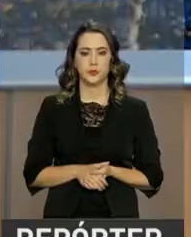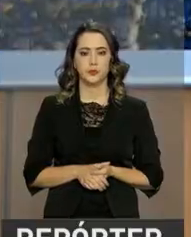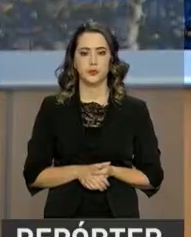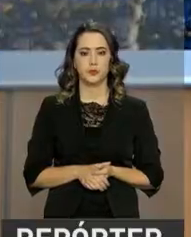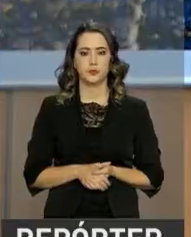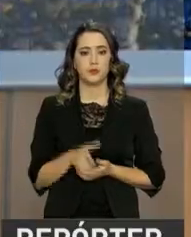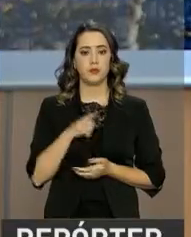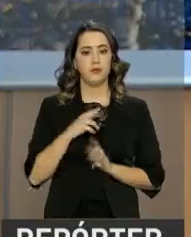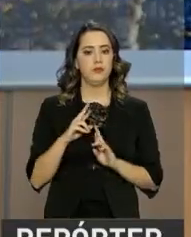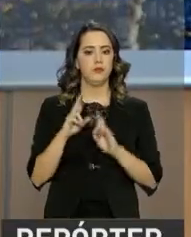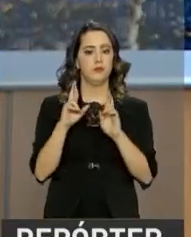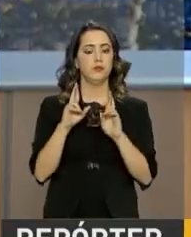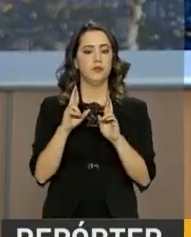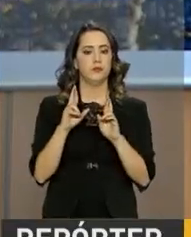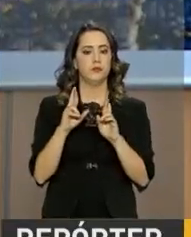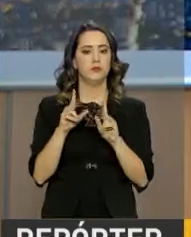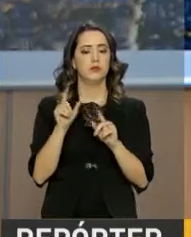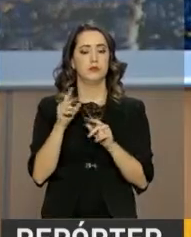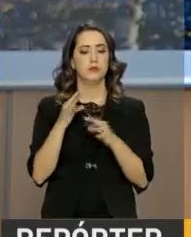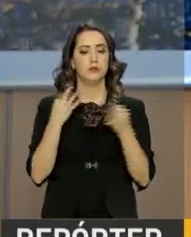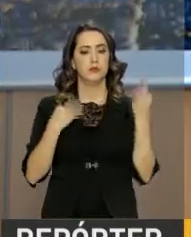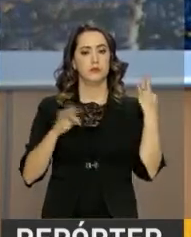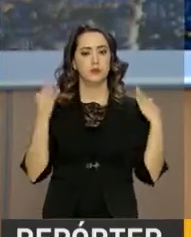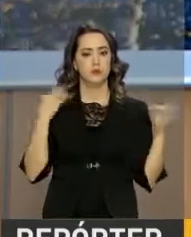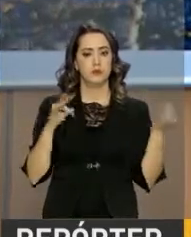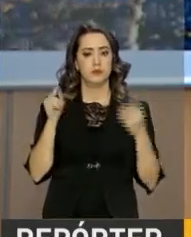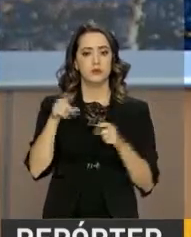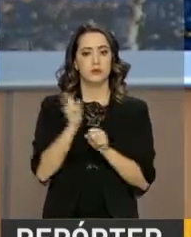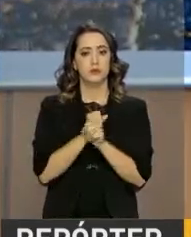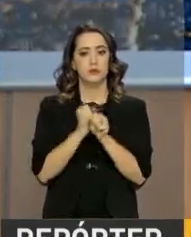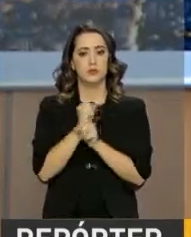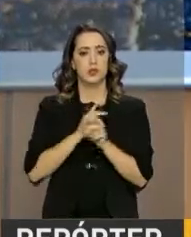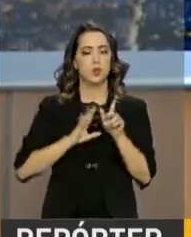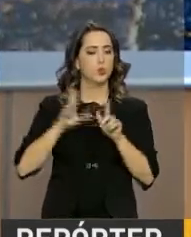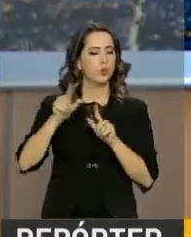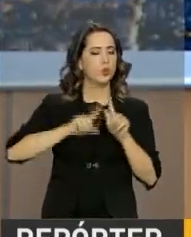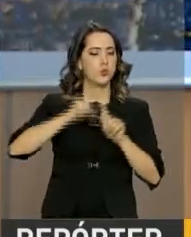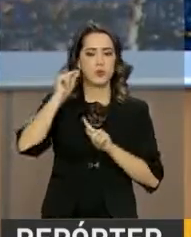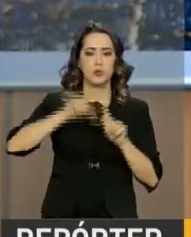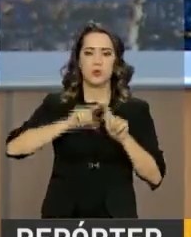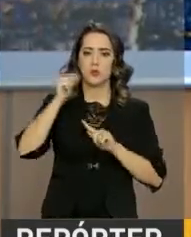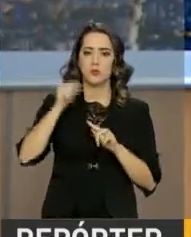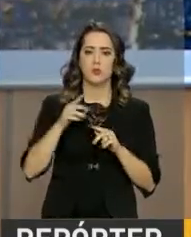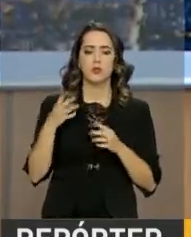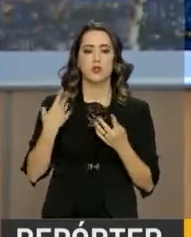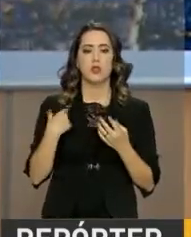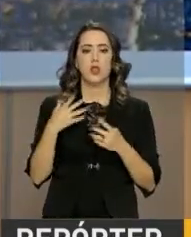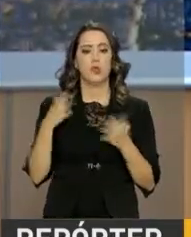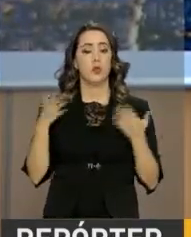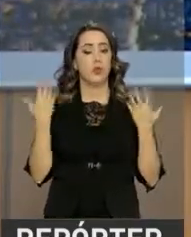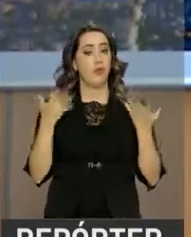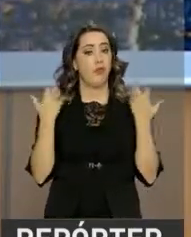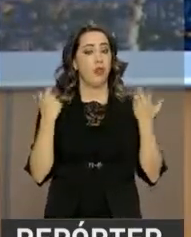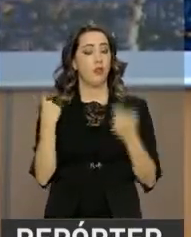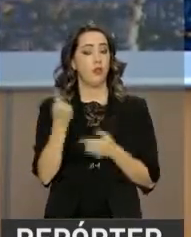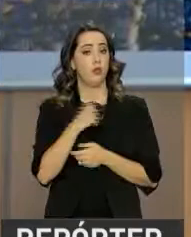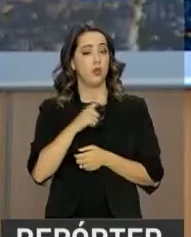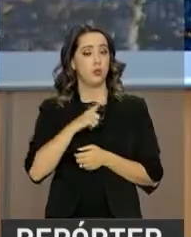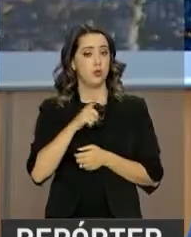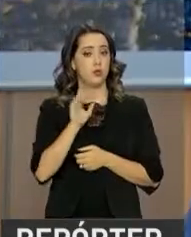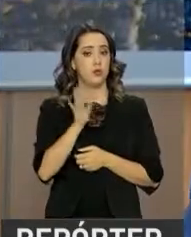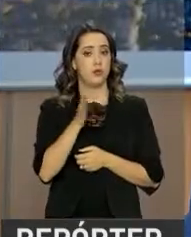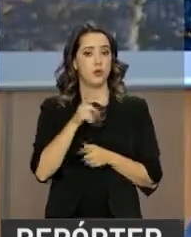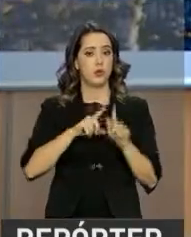Nós temos uma expectativa de que o turismo, esse ano, bata todos os recordes. No verão, nós tivemos